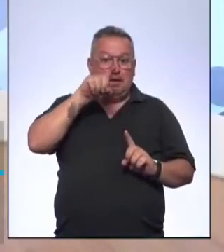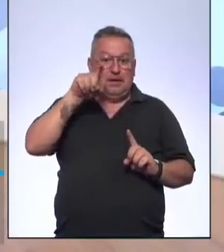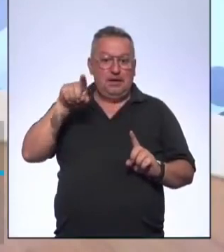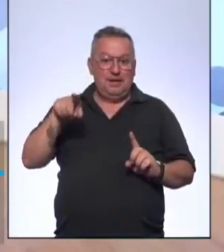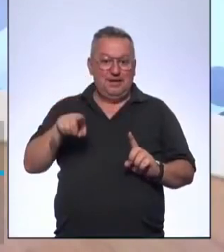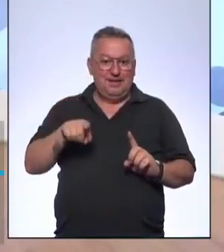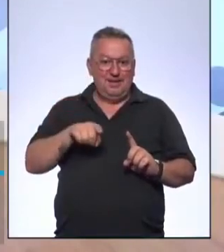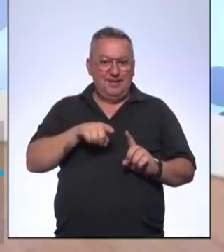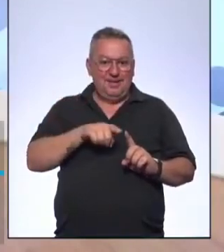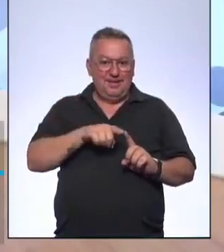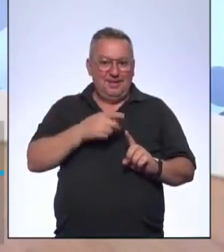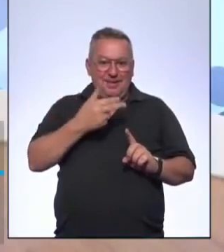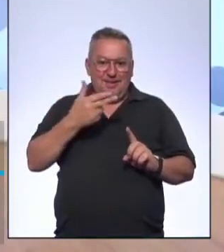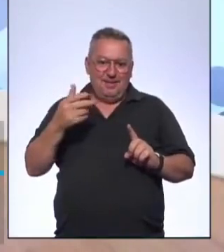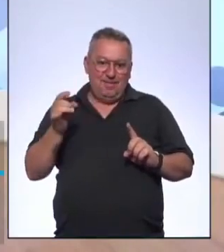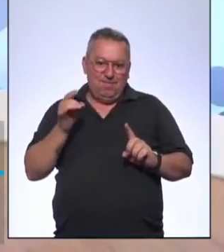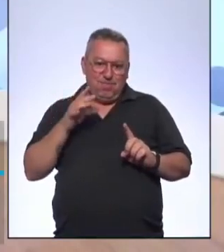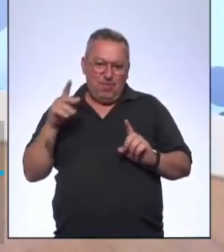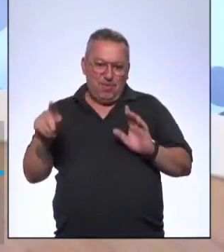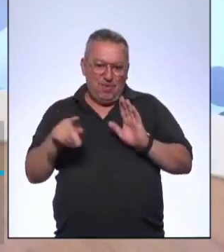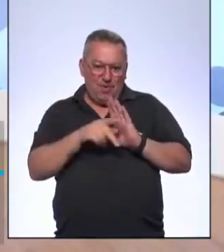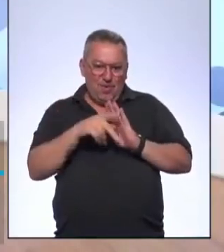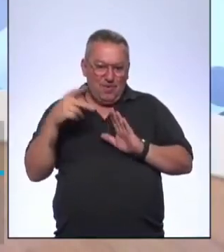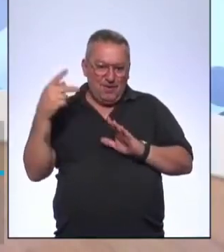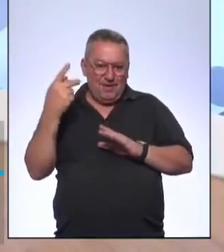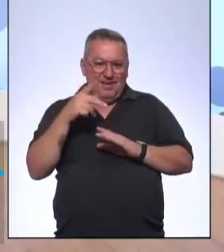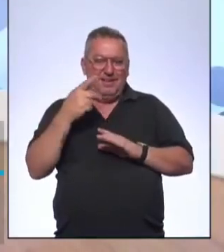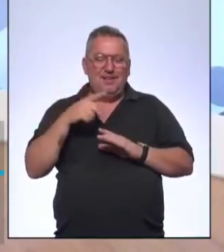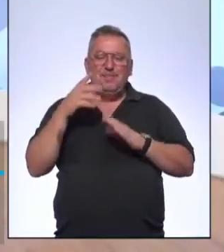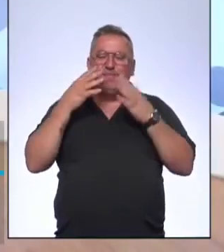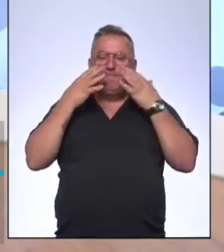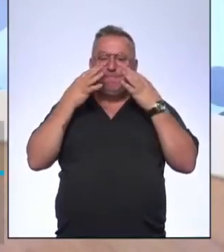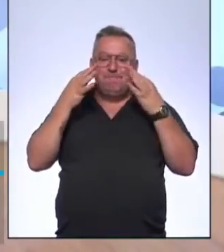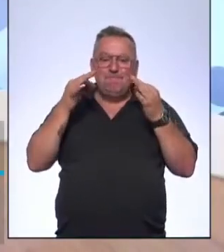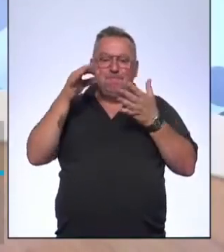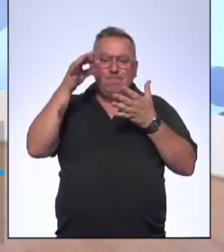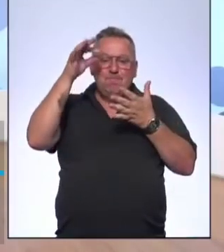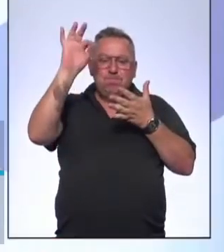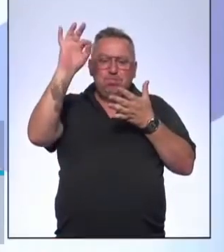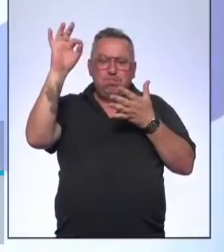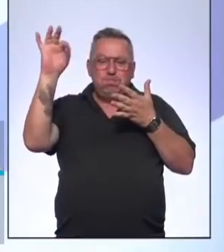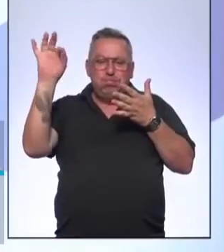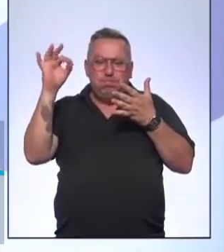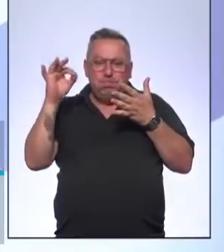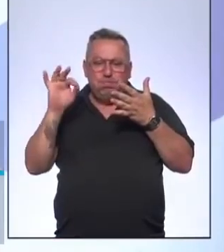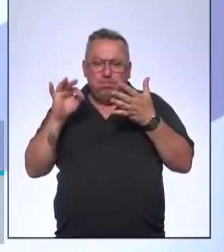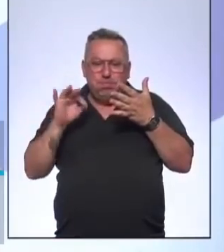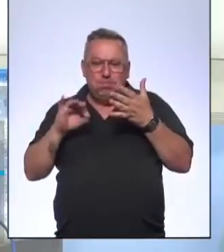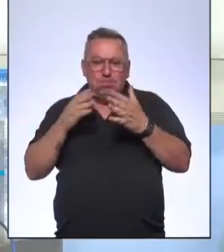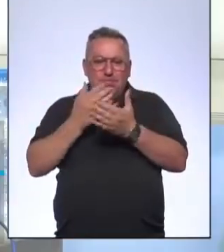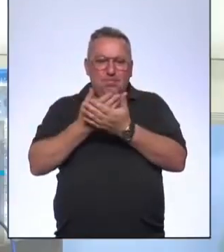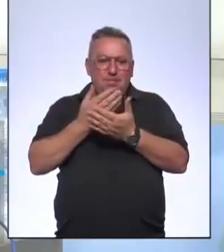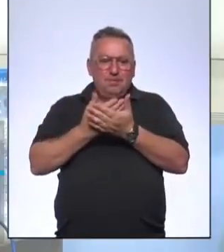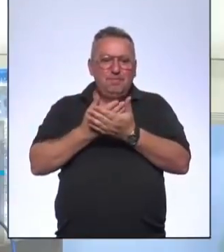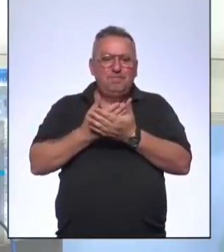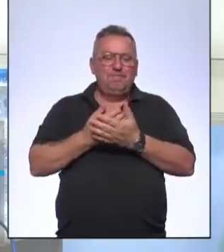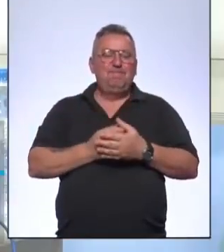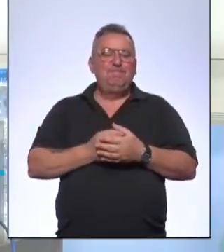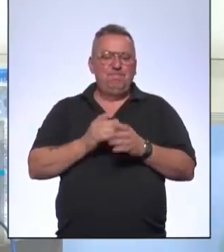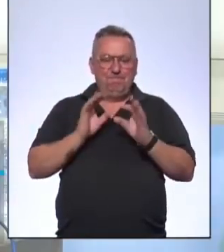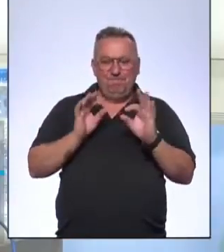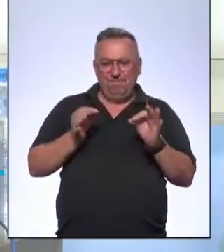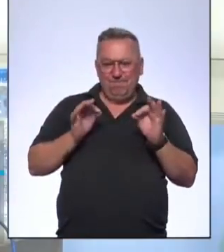suas especificidades. Então, é prestar atenção nos detalhes dessa aula. Isso mesmo, né?